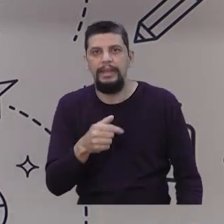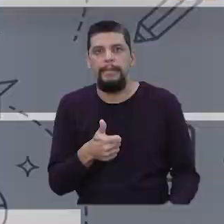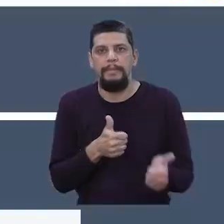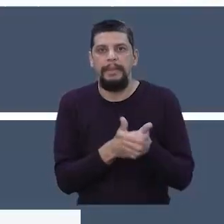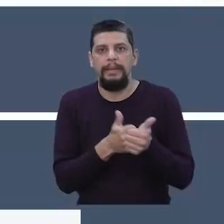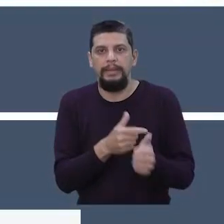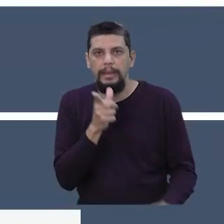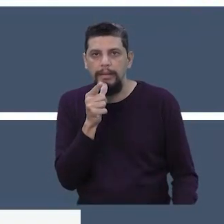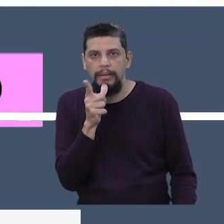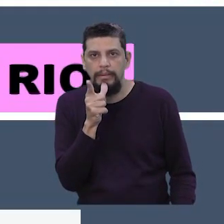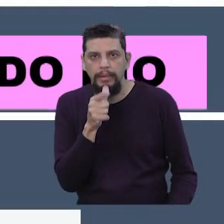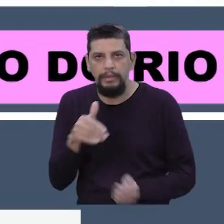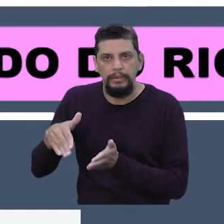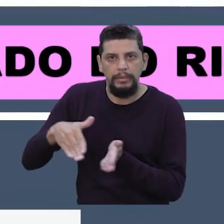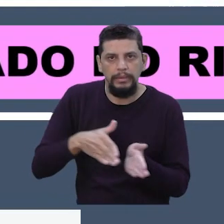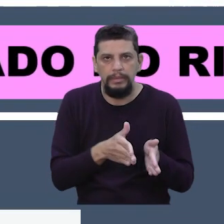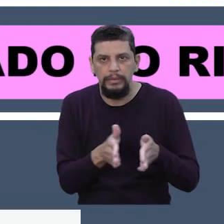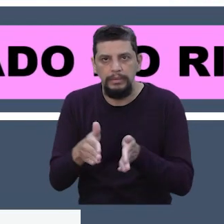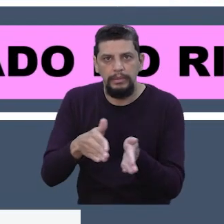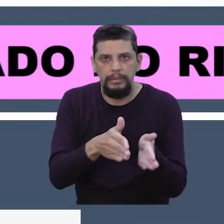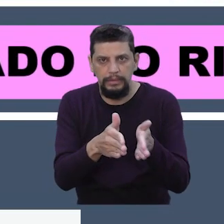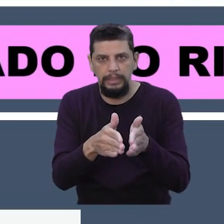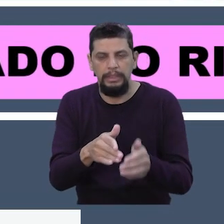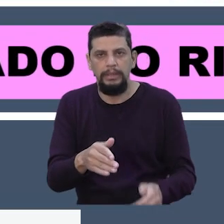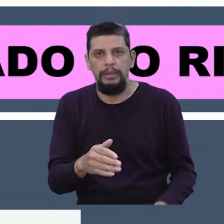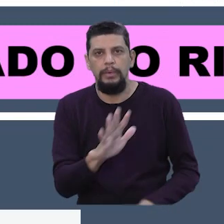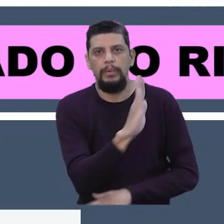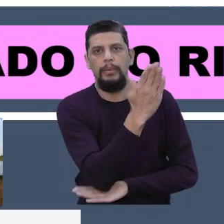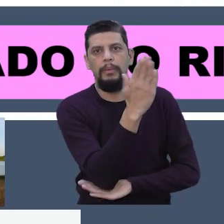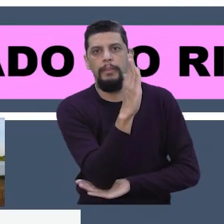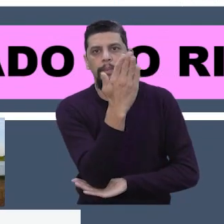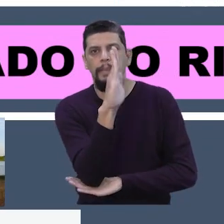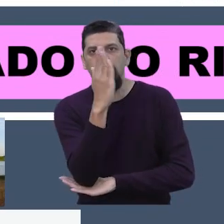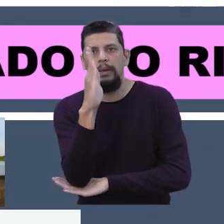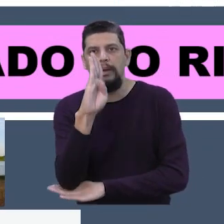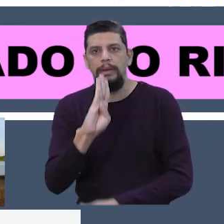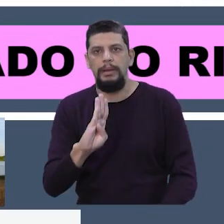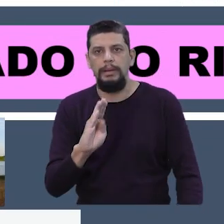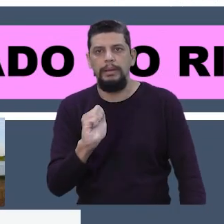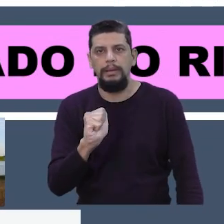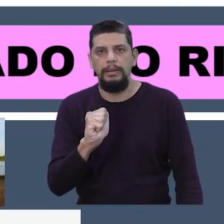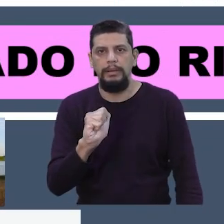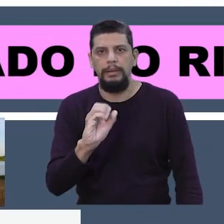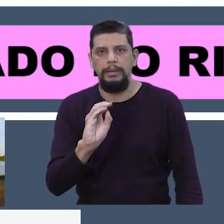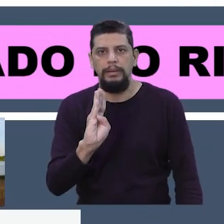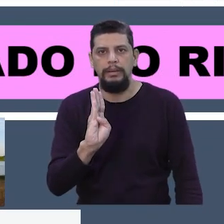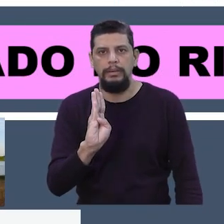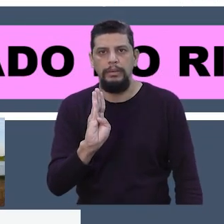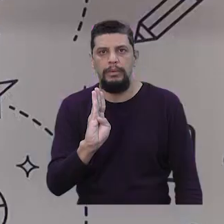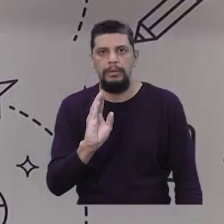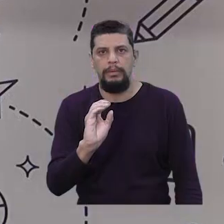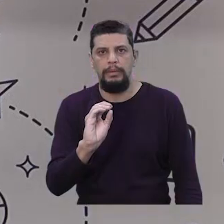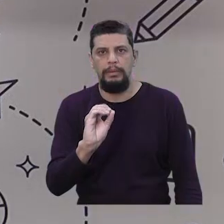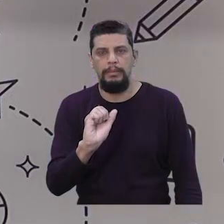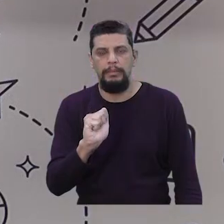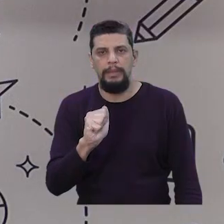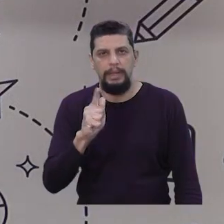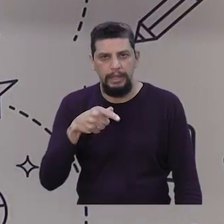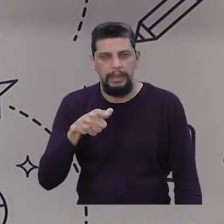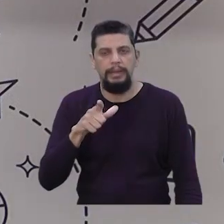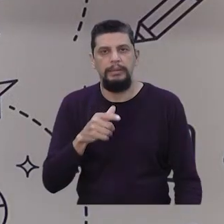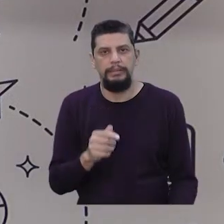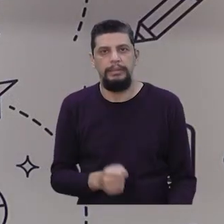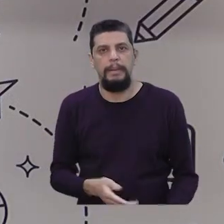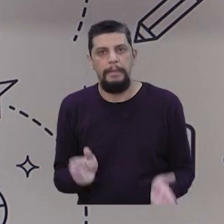acertou. Confere lá. Ao lado do rio, o baobá foi plantado. Parabéns! Temos mais